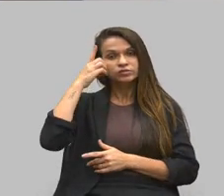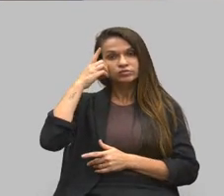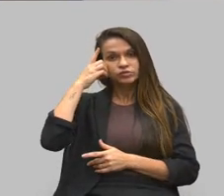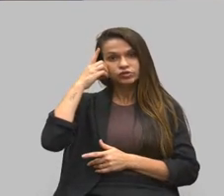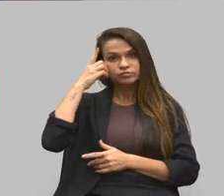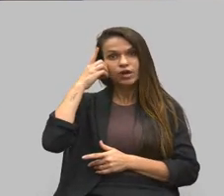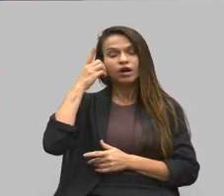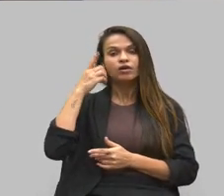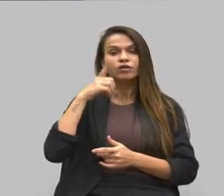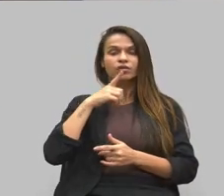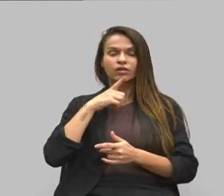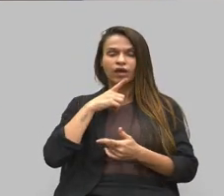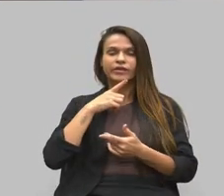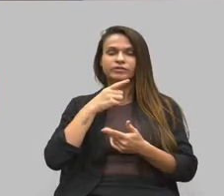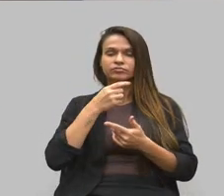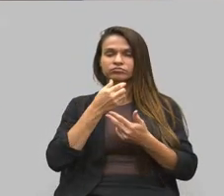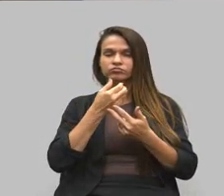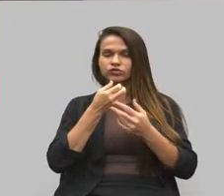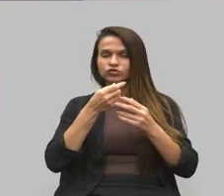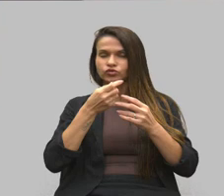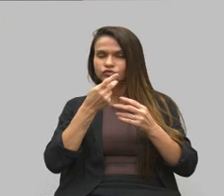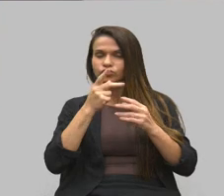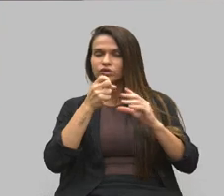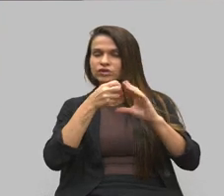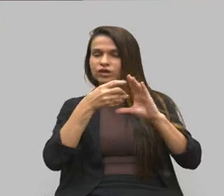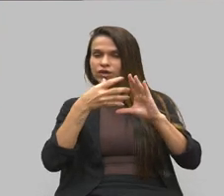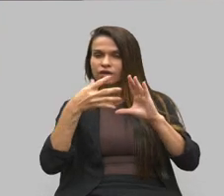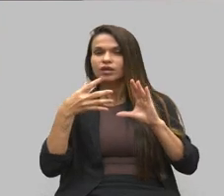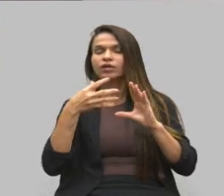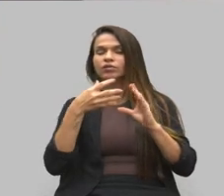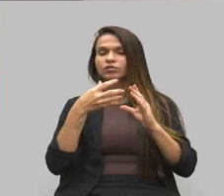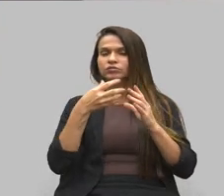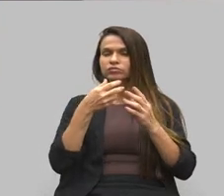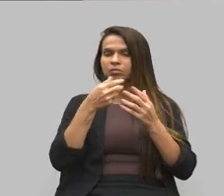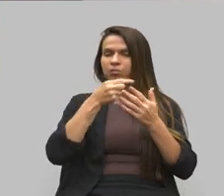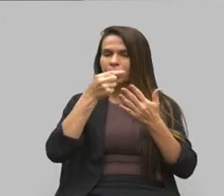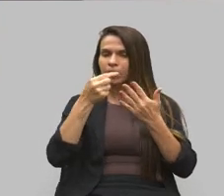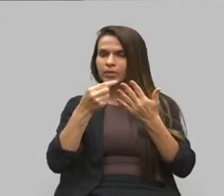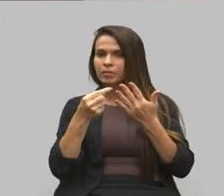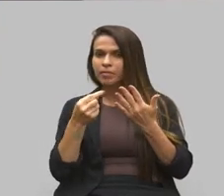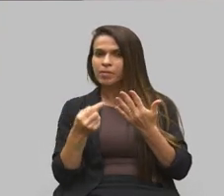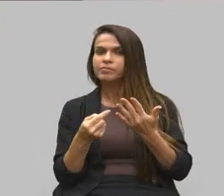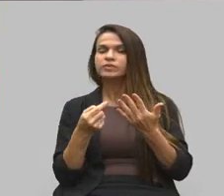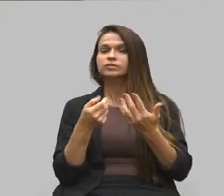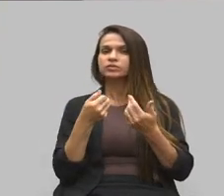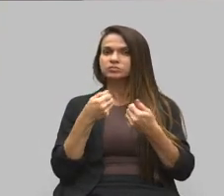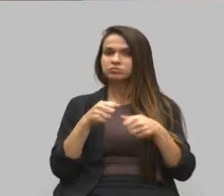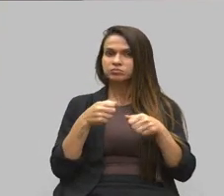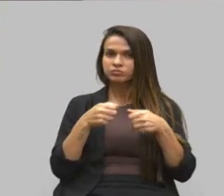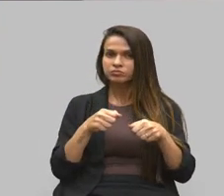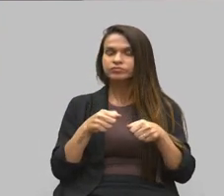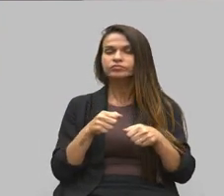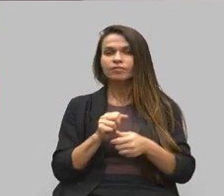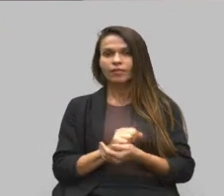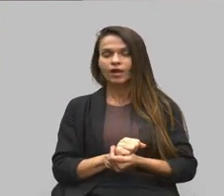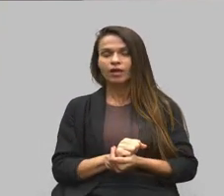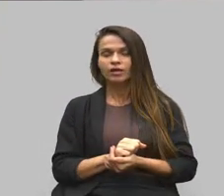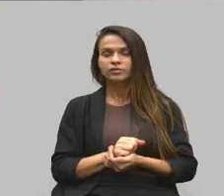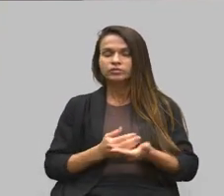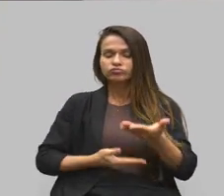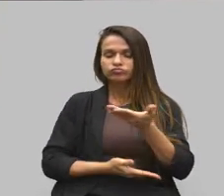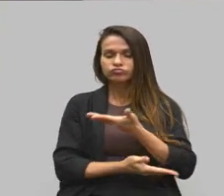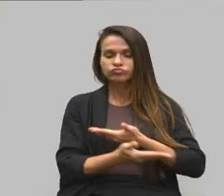suas peculiaridades as suas necessidades e esse Convívio com